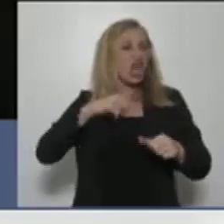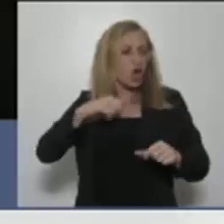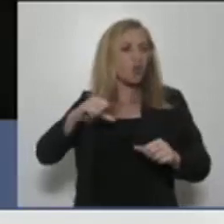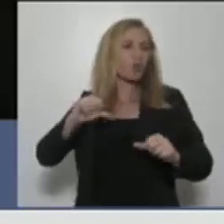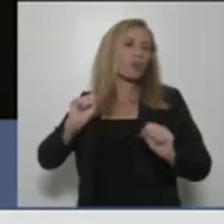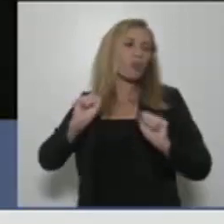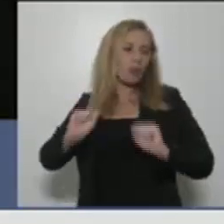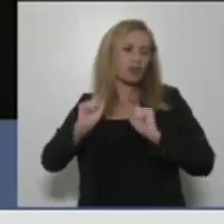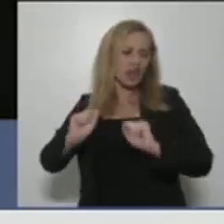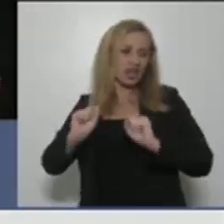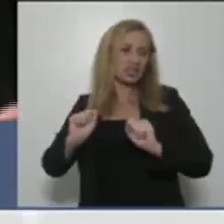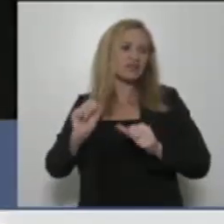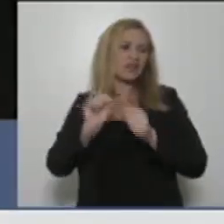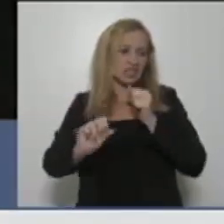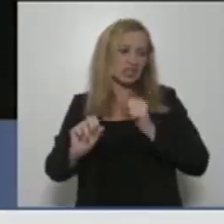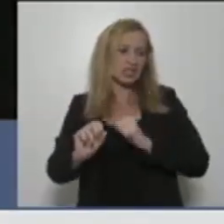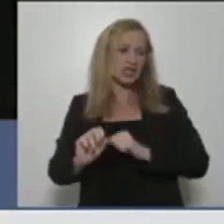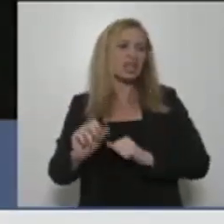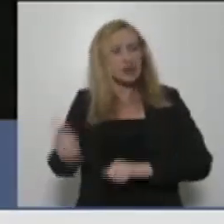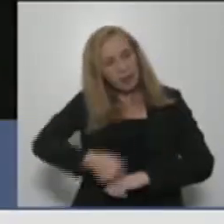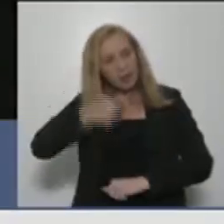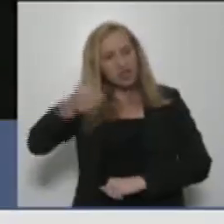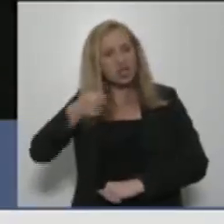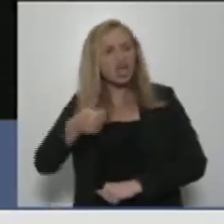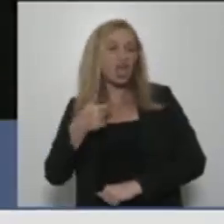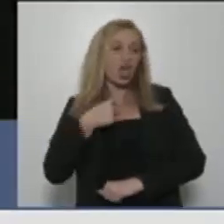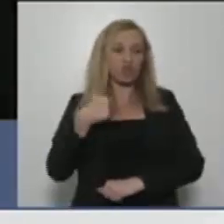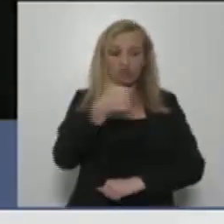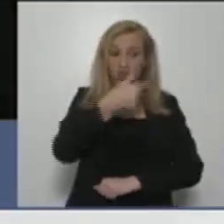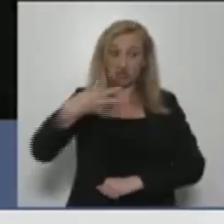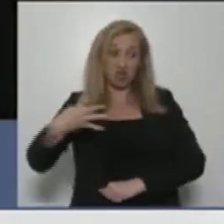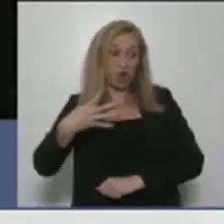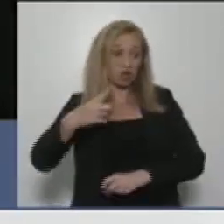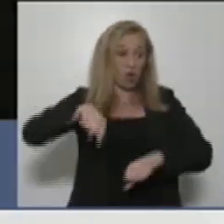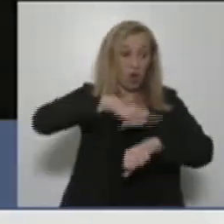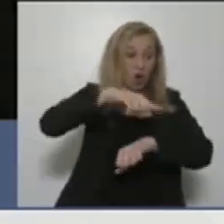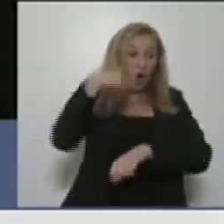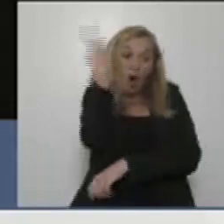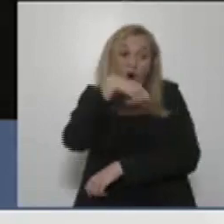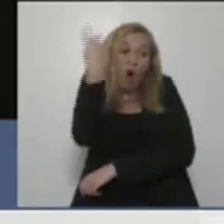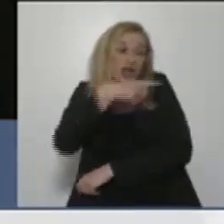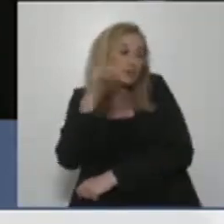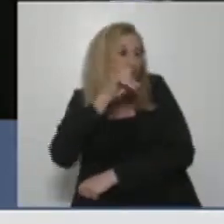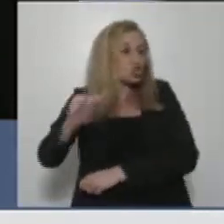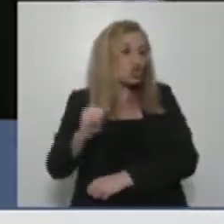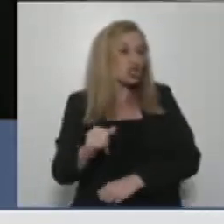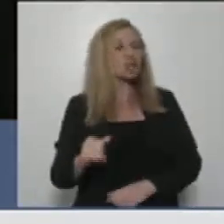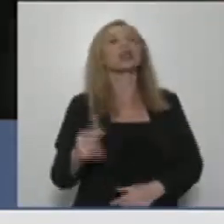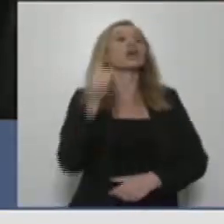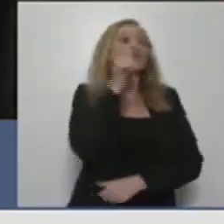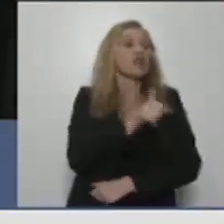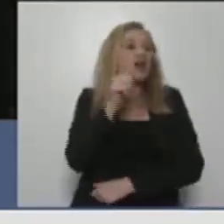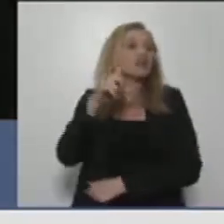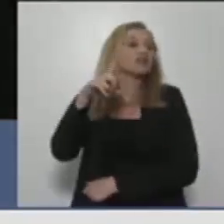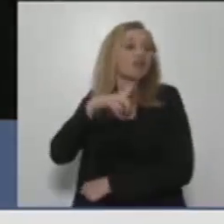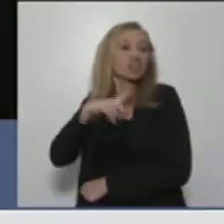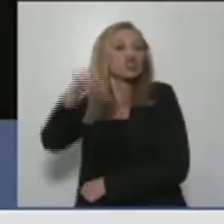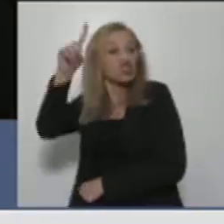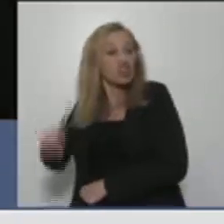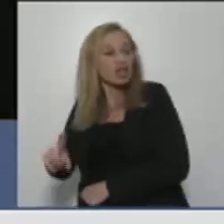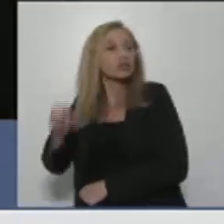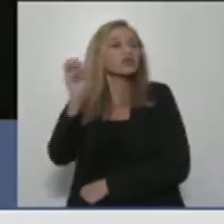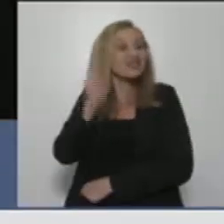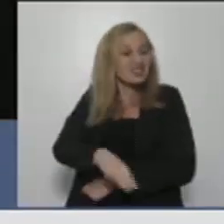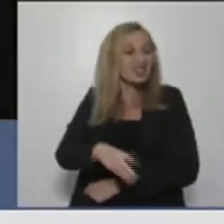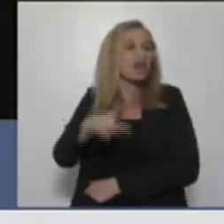para colocar 24 horas por dia. Porque nós, mulheres, temos sim que ter o nosso espaço, o nosso